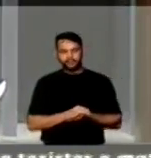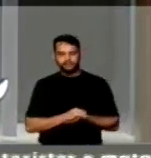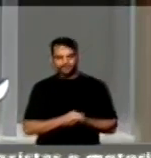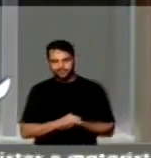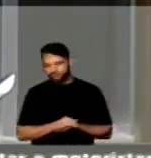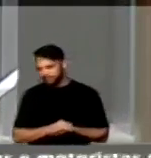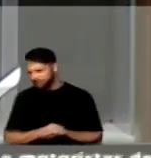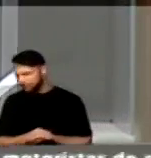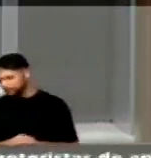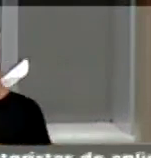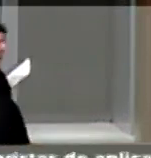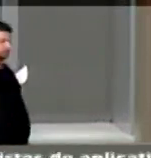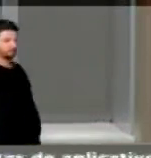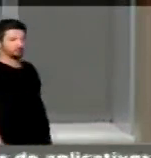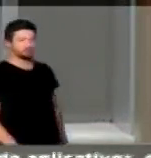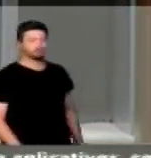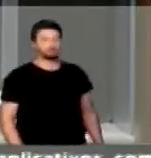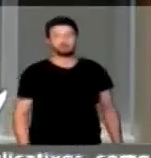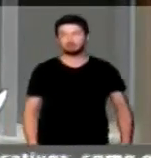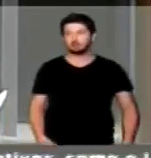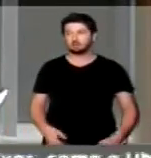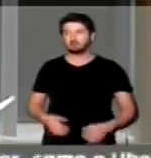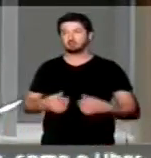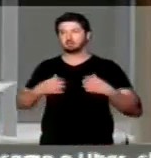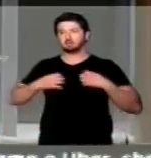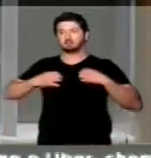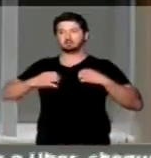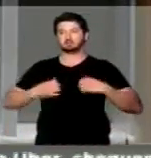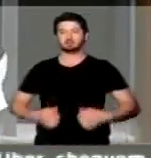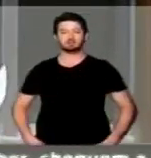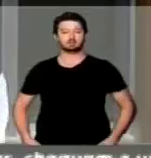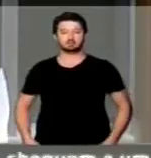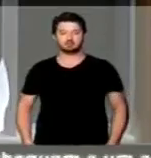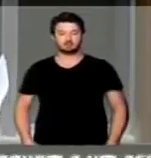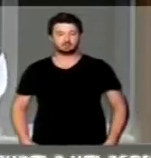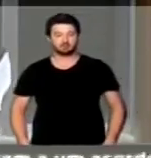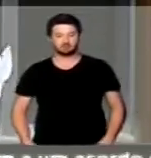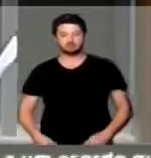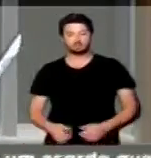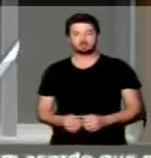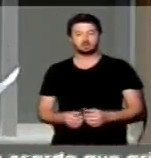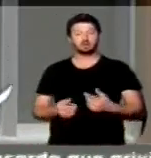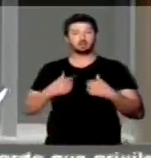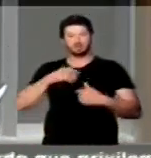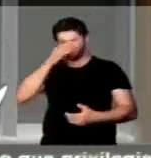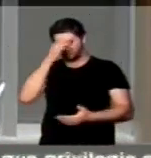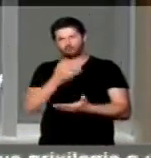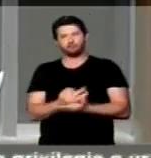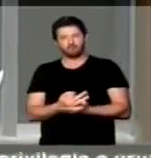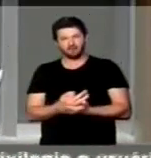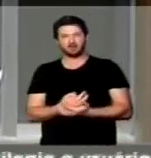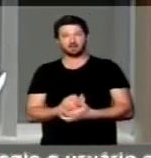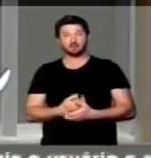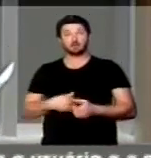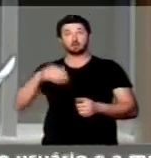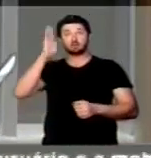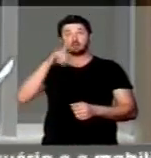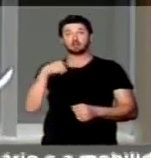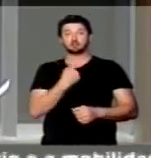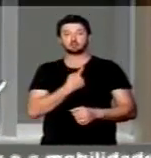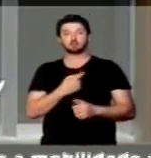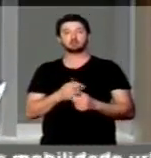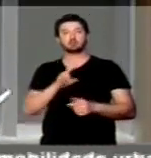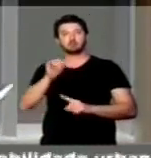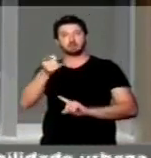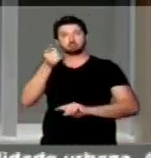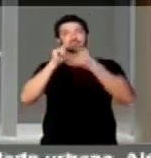quer saber dos pobres somente na hora da eleição. Então, senhor presidente, eu tenho muita fé que esse nosso Brasil vai se